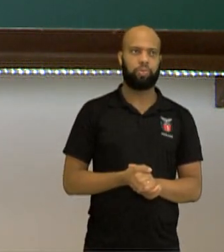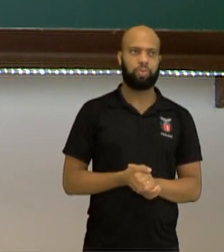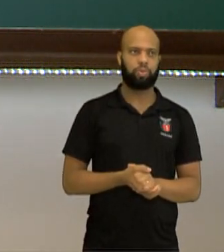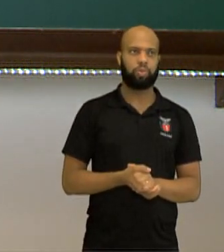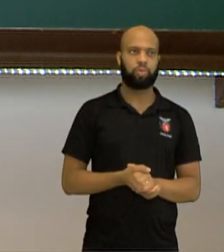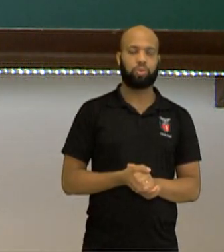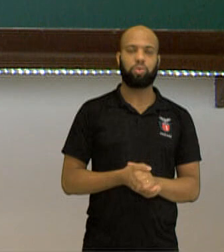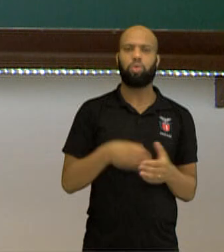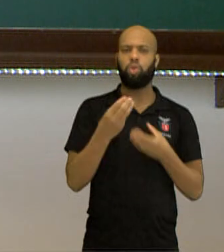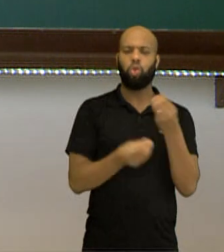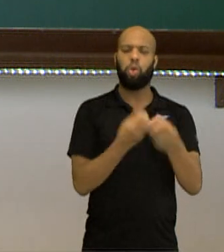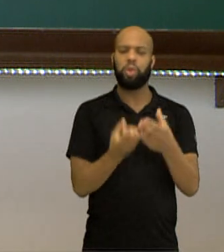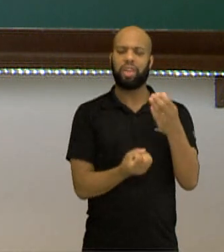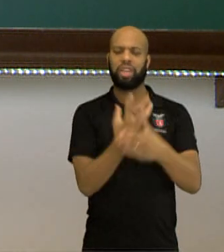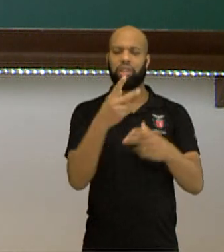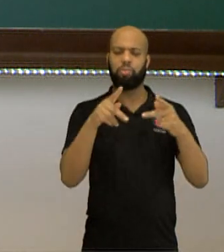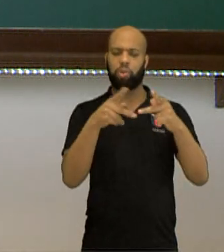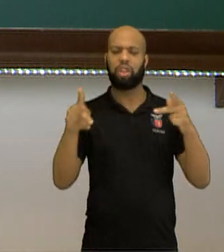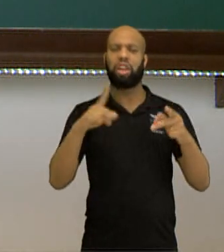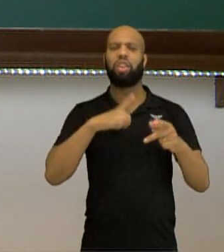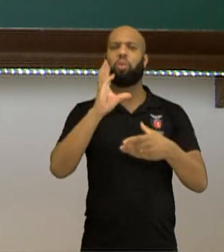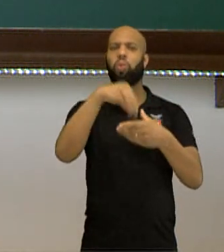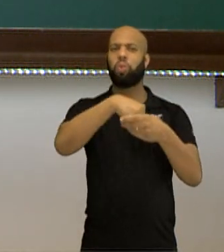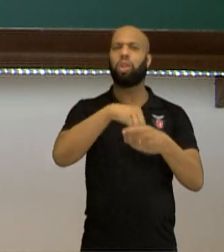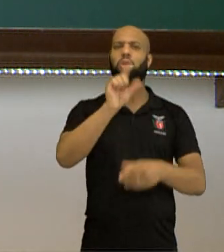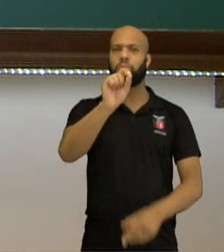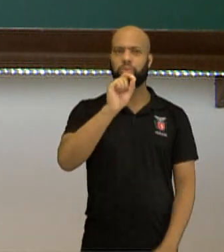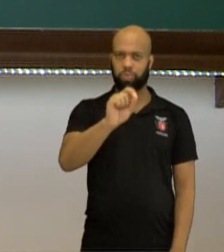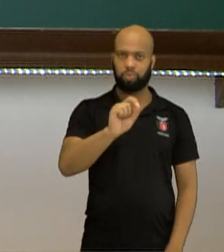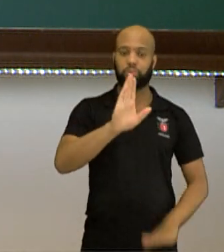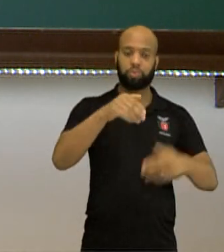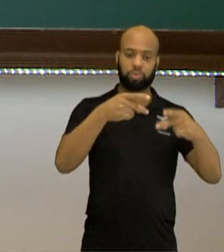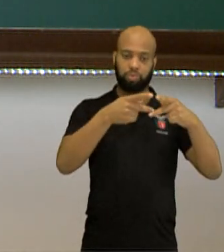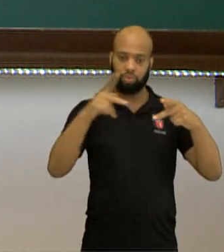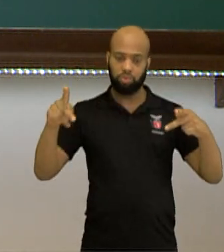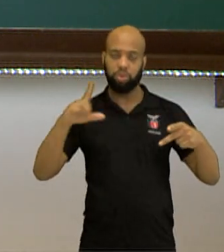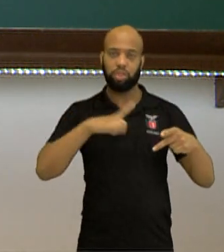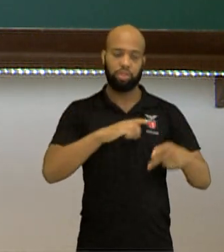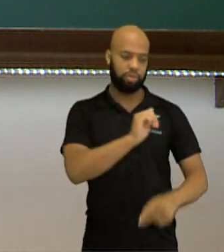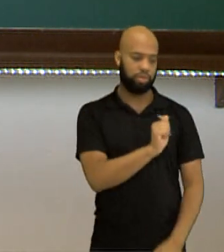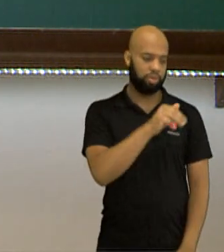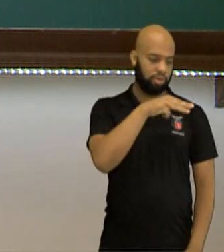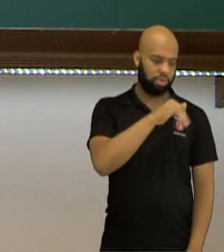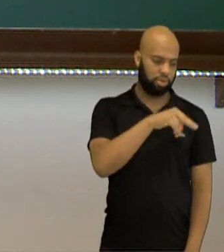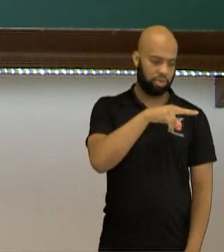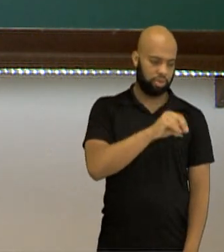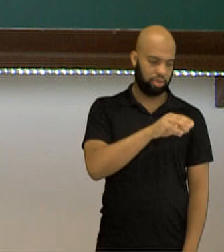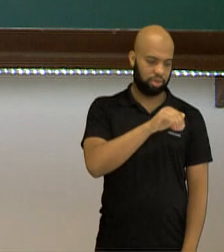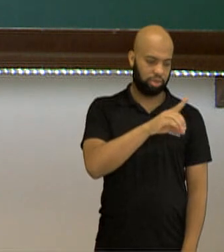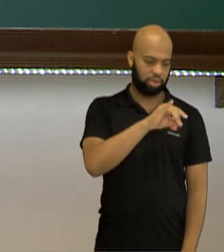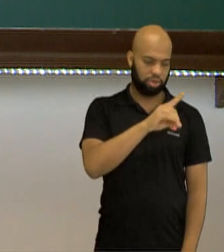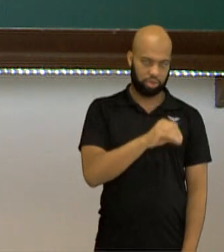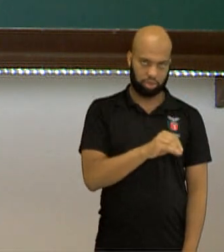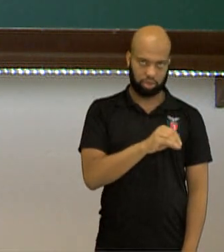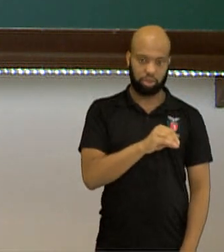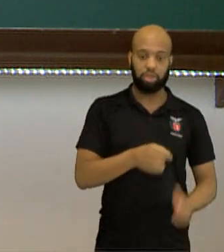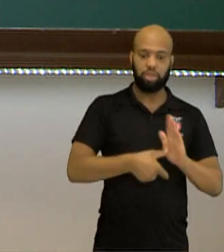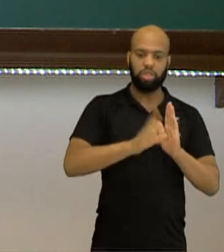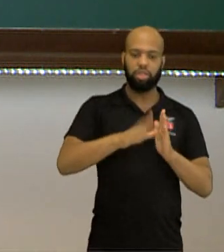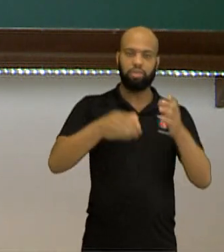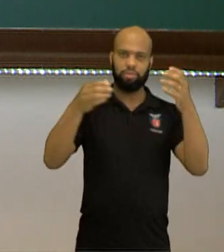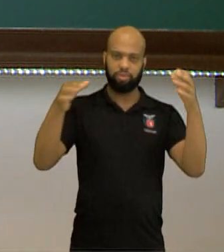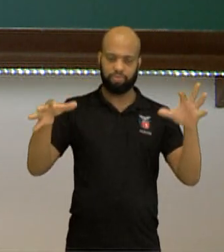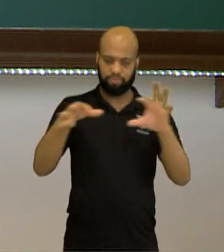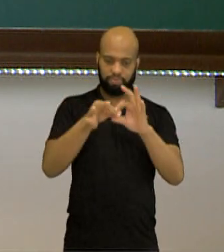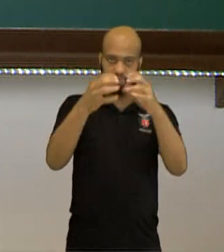Composição das proteínas, tá, gente? Primeira coisa, as proteínas são feitas de aminoácidos, tá? Ligados pelo aquele tipo de ligação que eu falei para vocês,